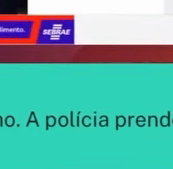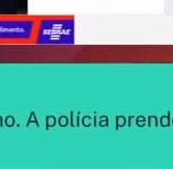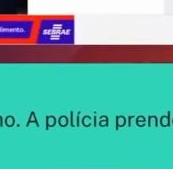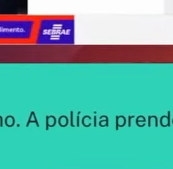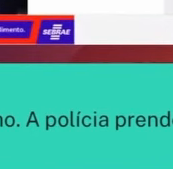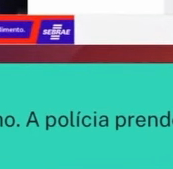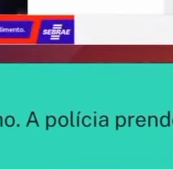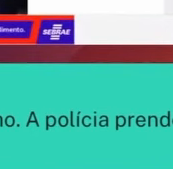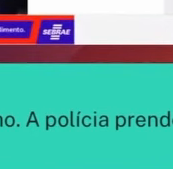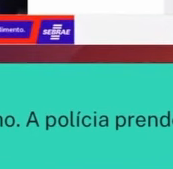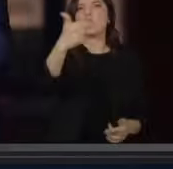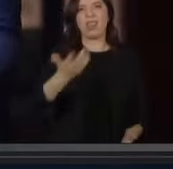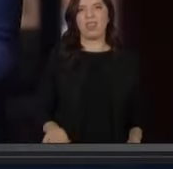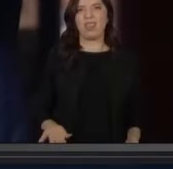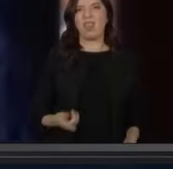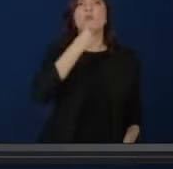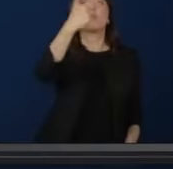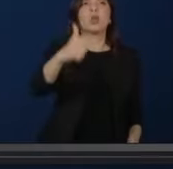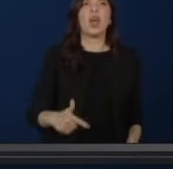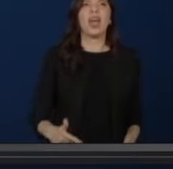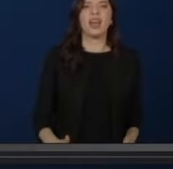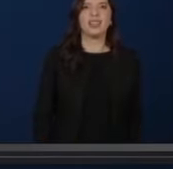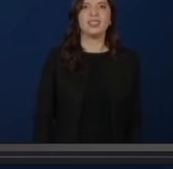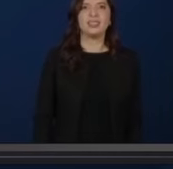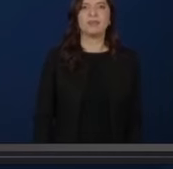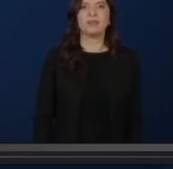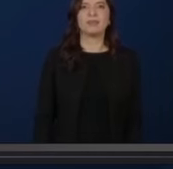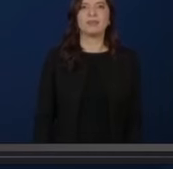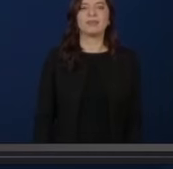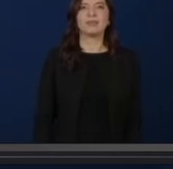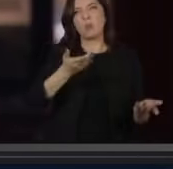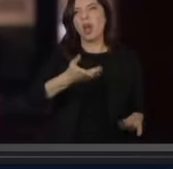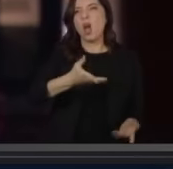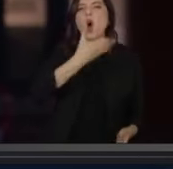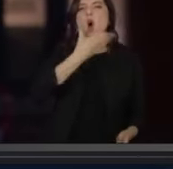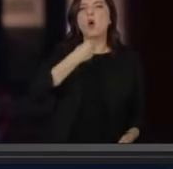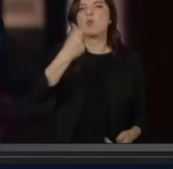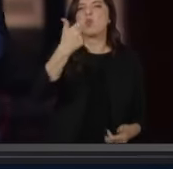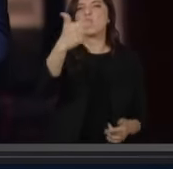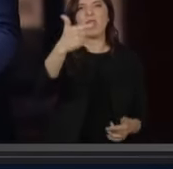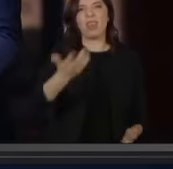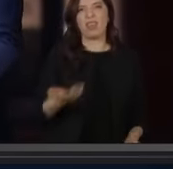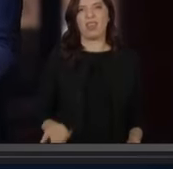e Marçal deve ser cassado. Vai, não, vai, não. Nossos comerciais, por favor.